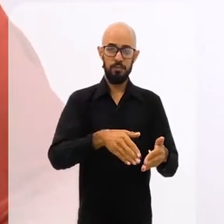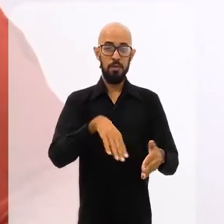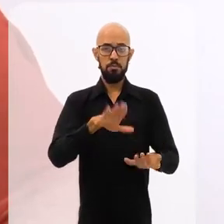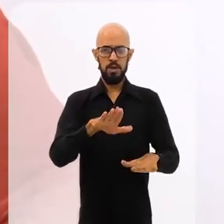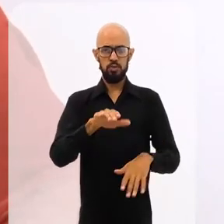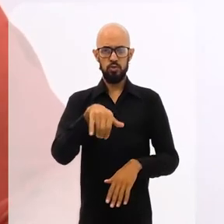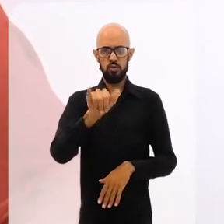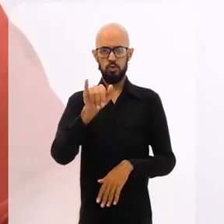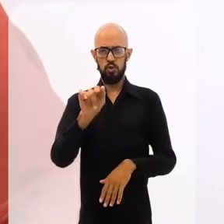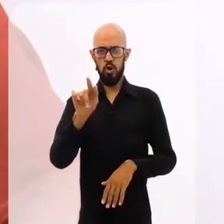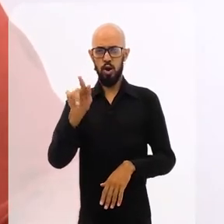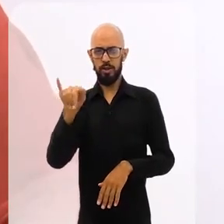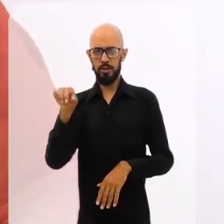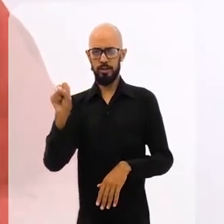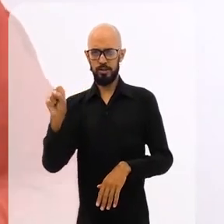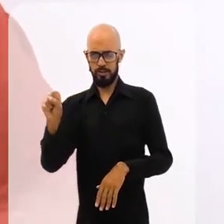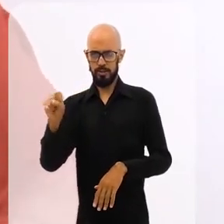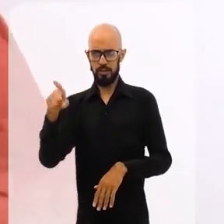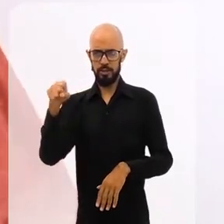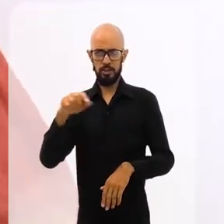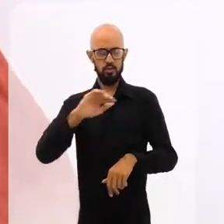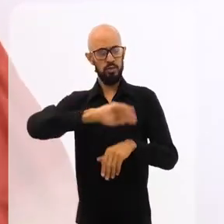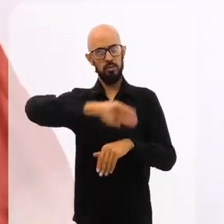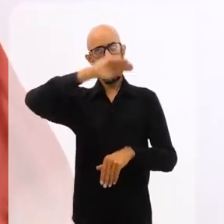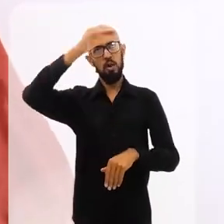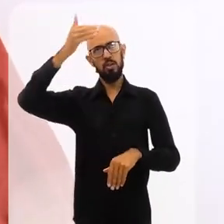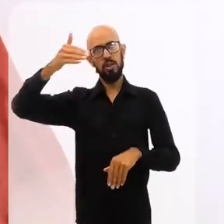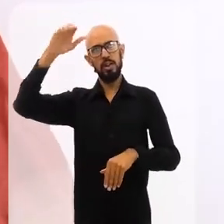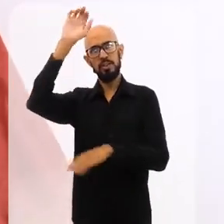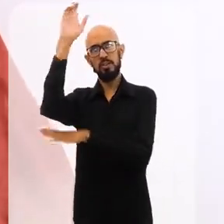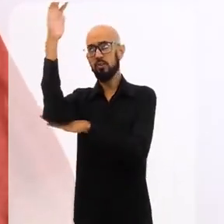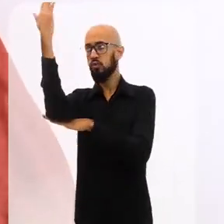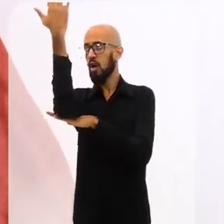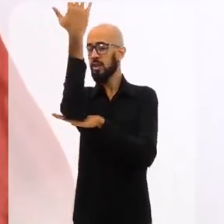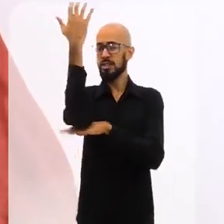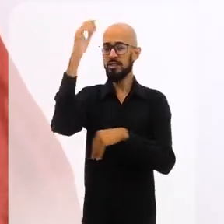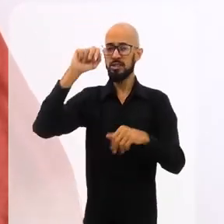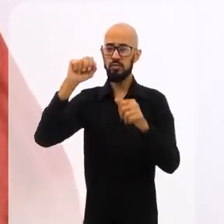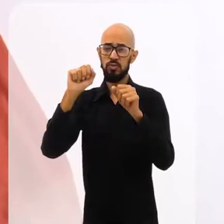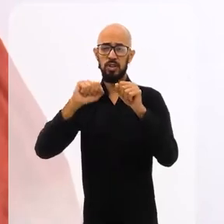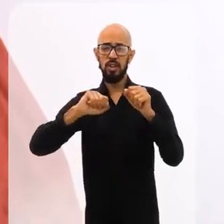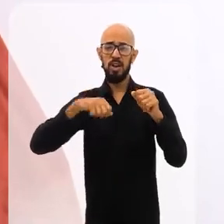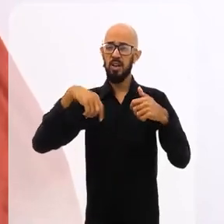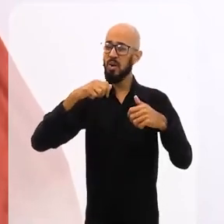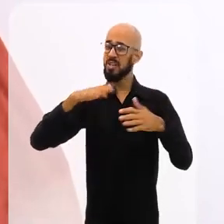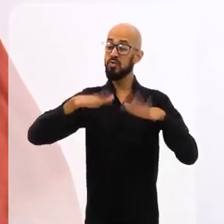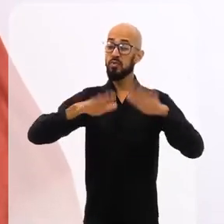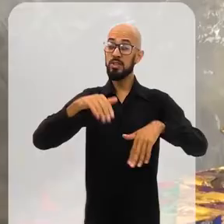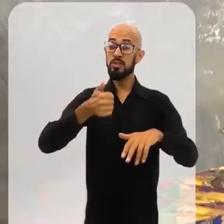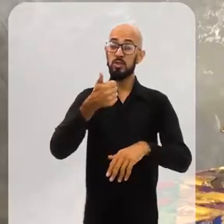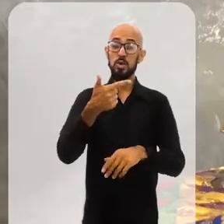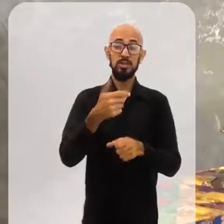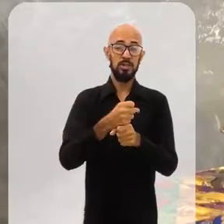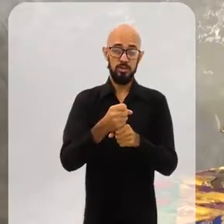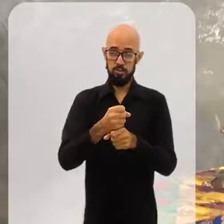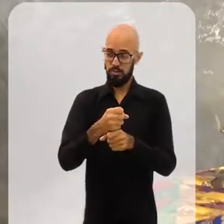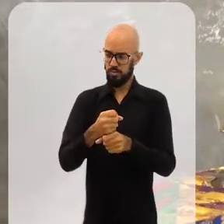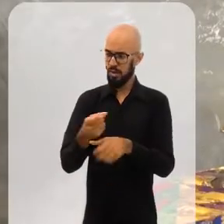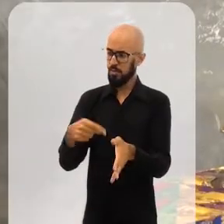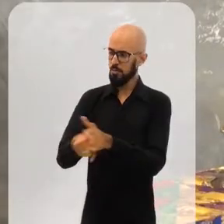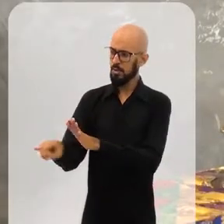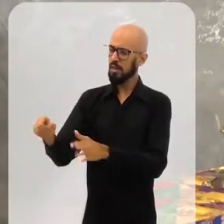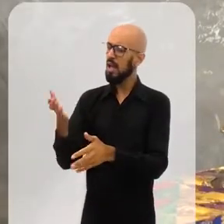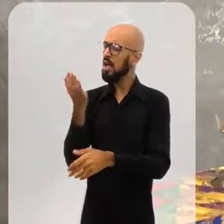os iogues, eles já são das montanhas, das florestas, eles ficam meditando dias e meses, às vezes faz um retiro de 12 anos. Vocês têm